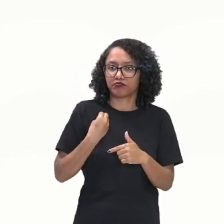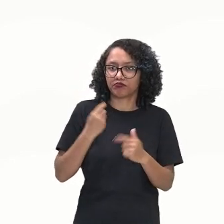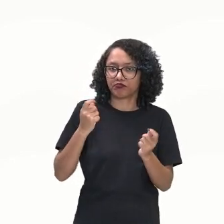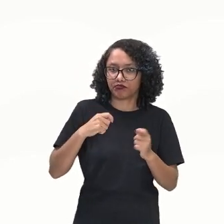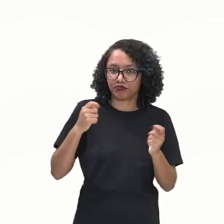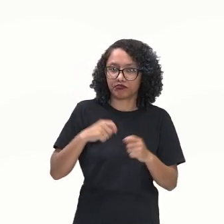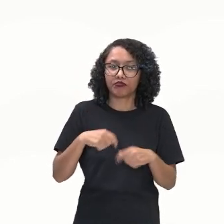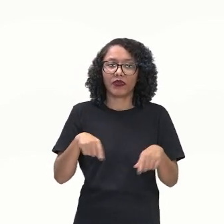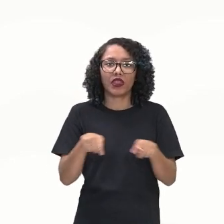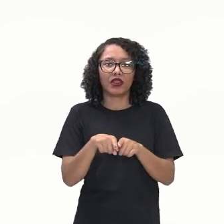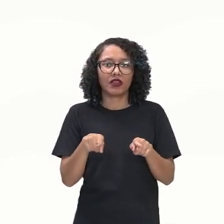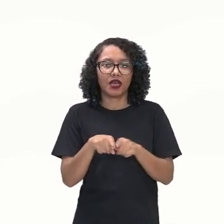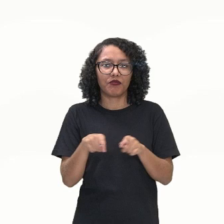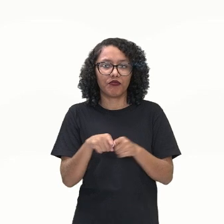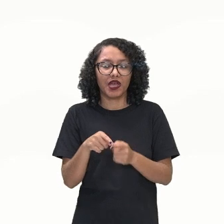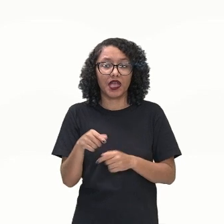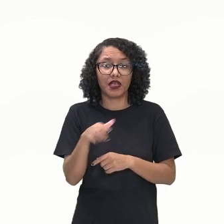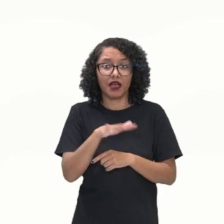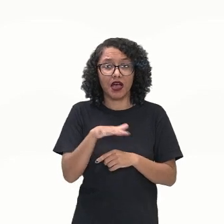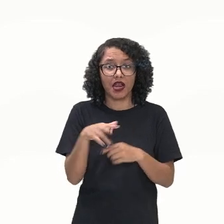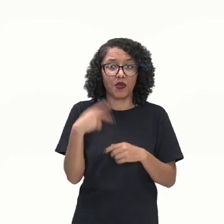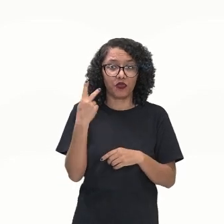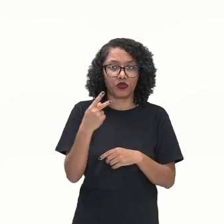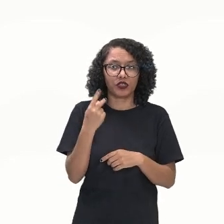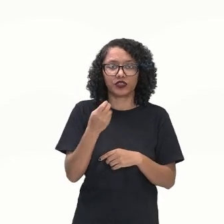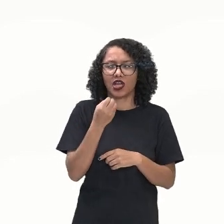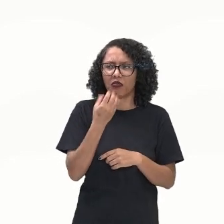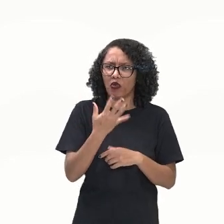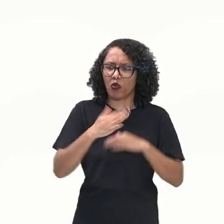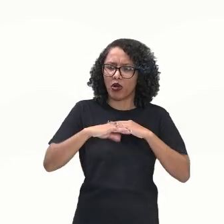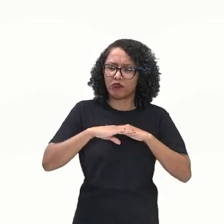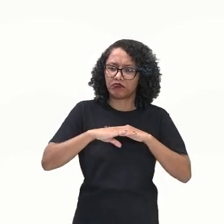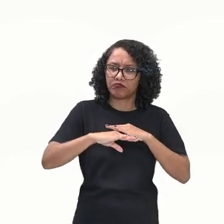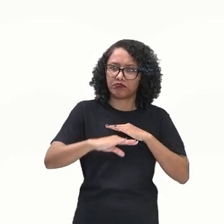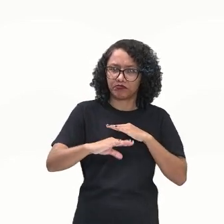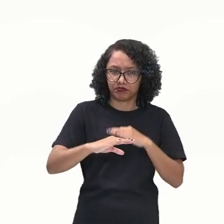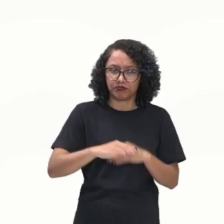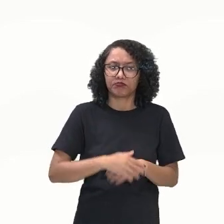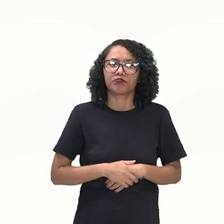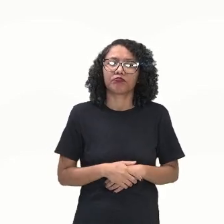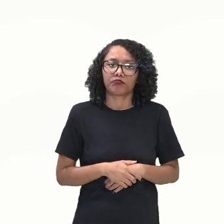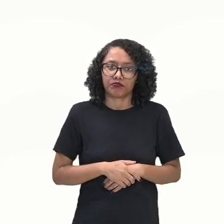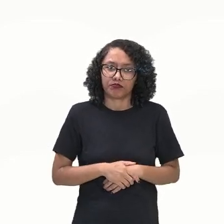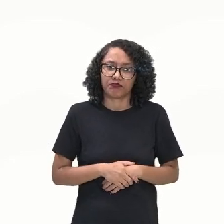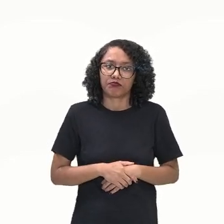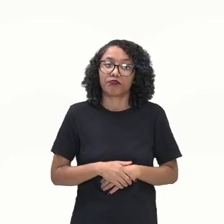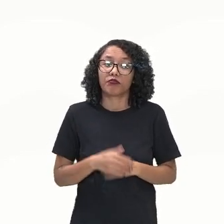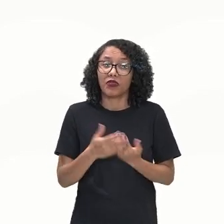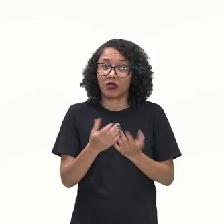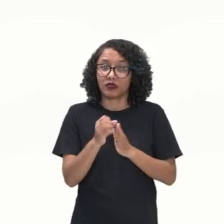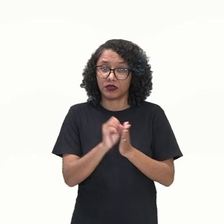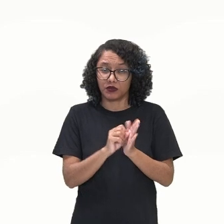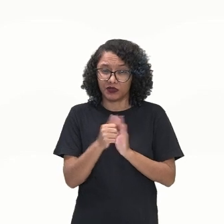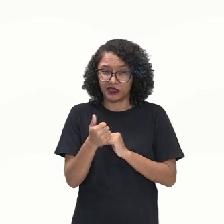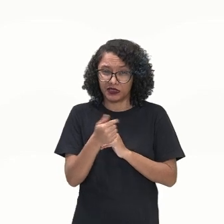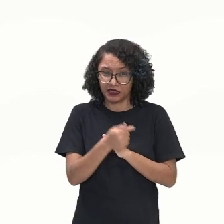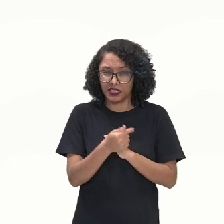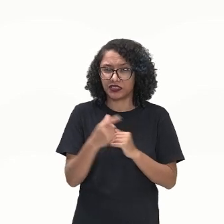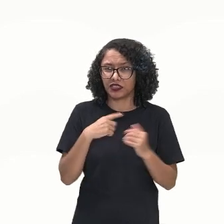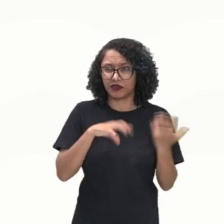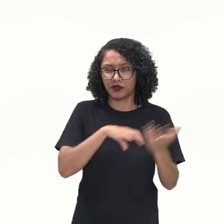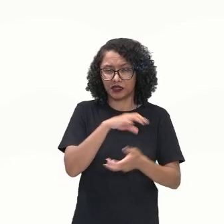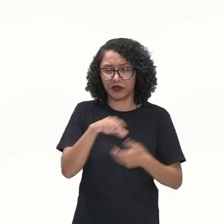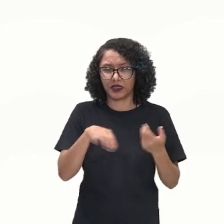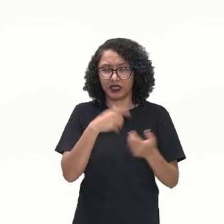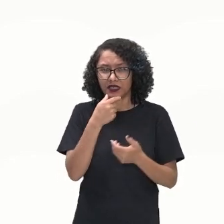político bastante estável. A partir do século XVII, com as revoluções inglesas, que culmina